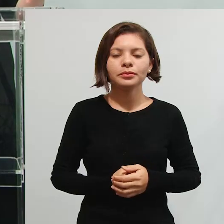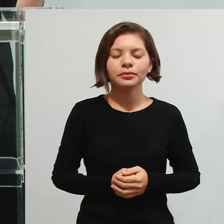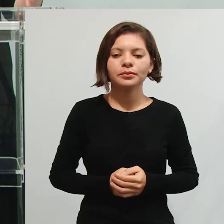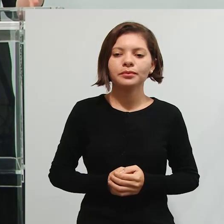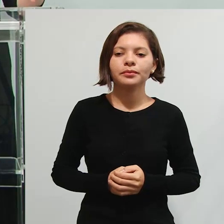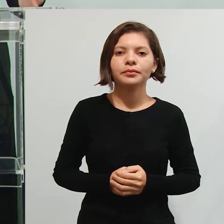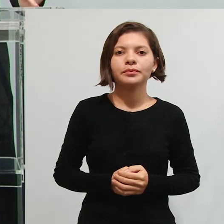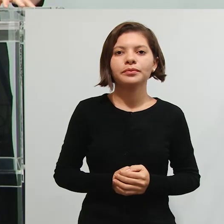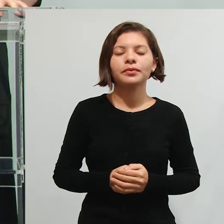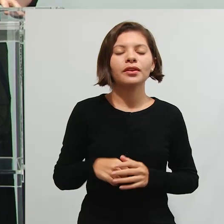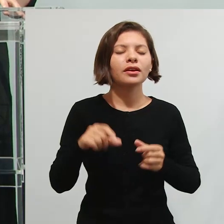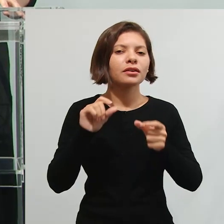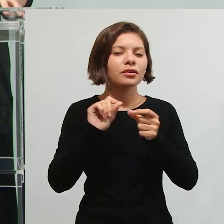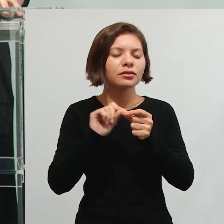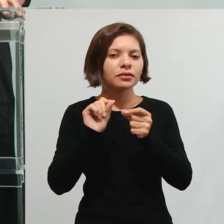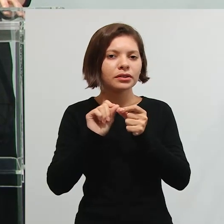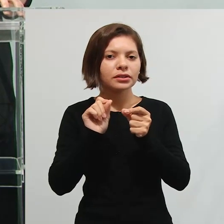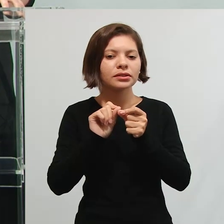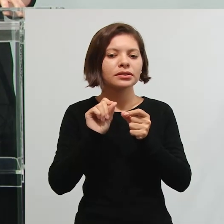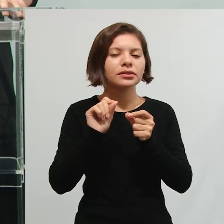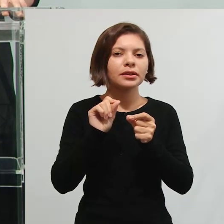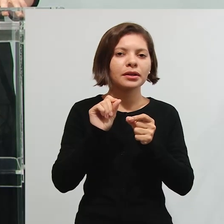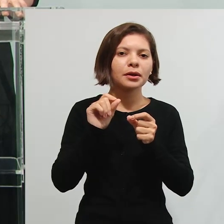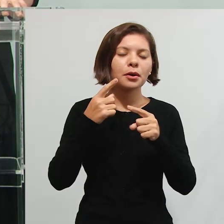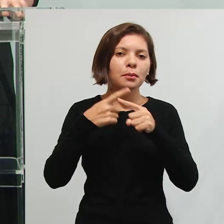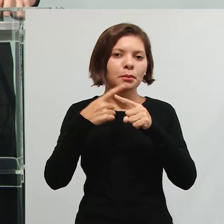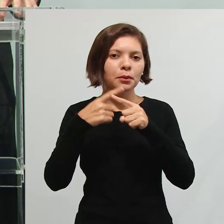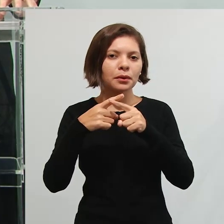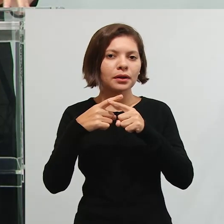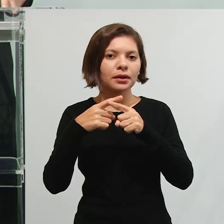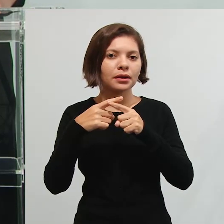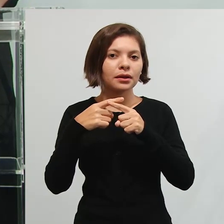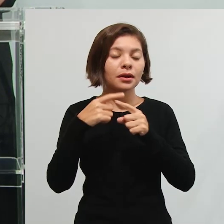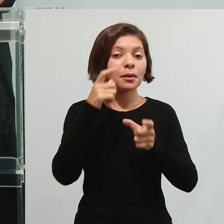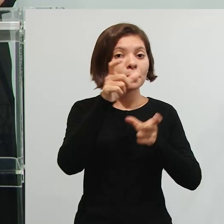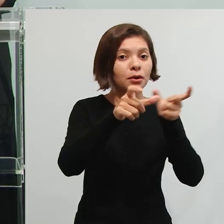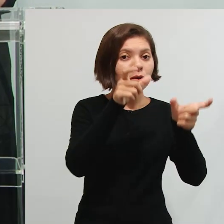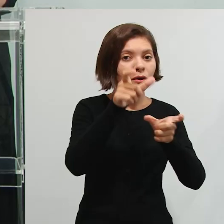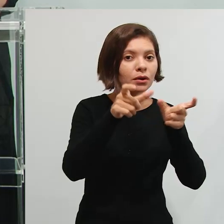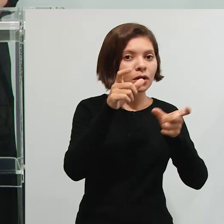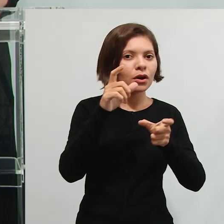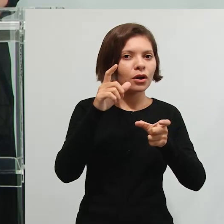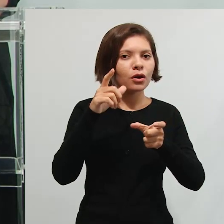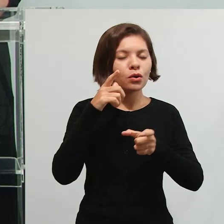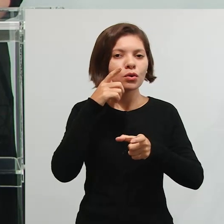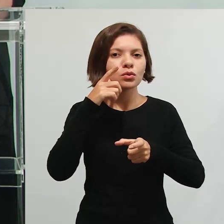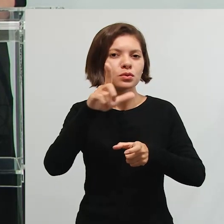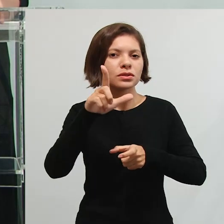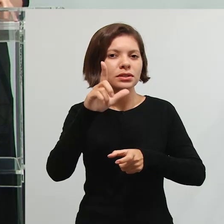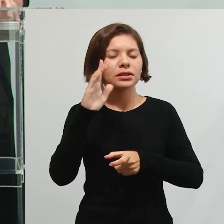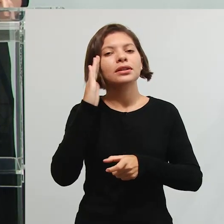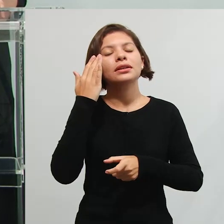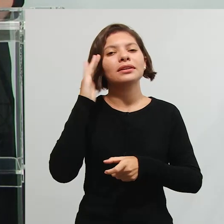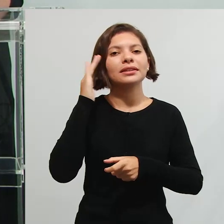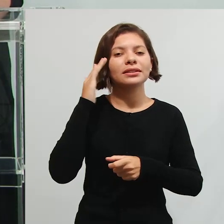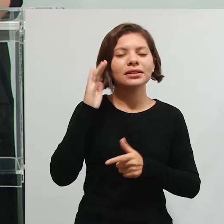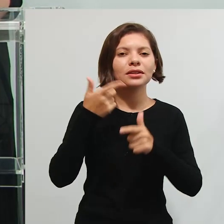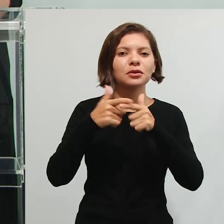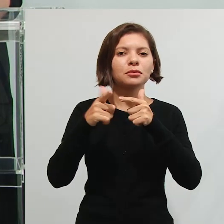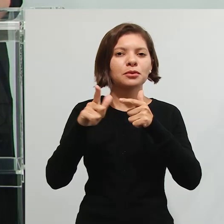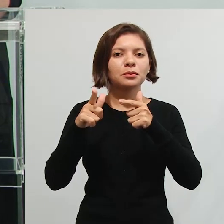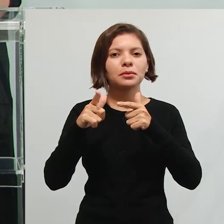né que que os que as próprias pessoas eh consigam por elas próprias entender o seu problema e entender